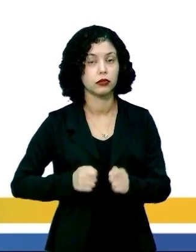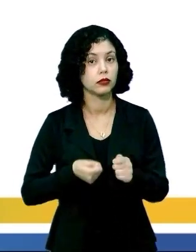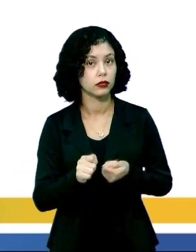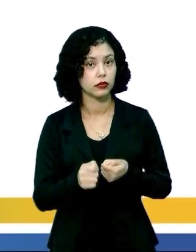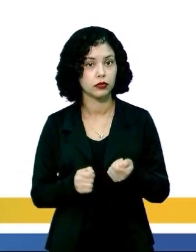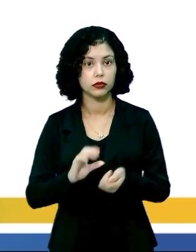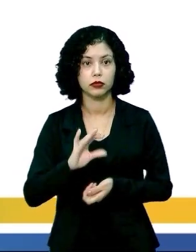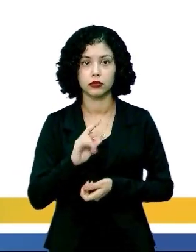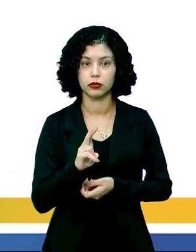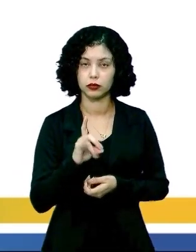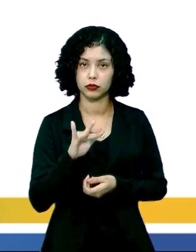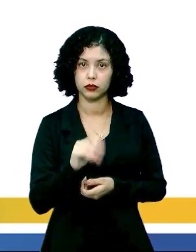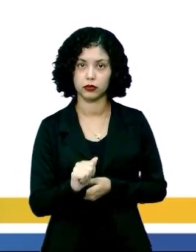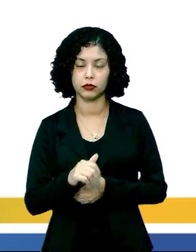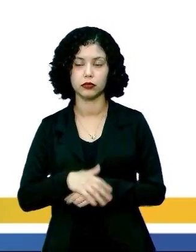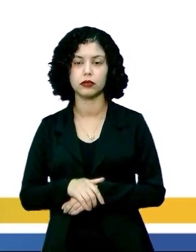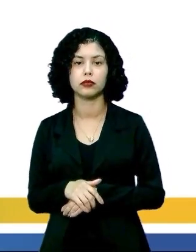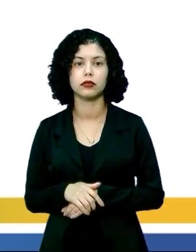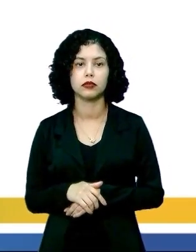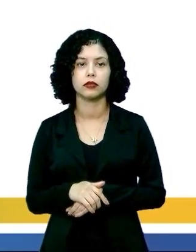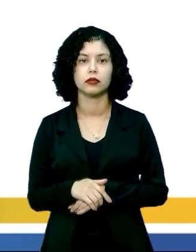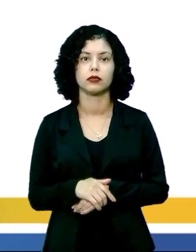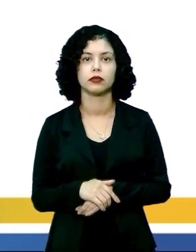exatamente igual ao contradomínio.